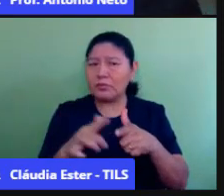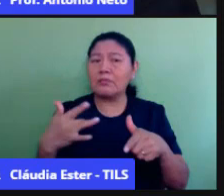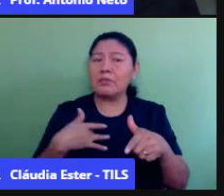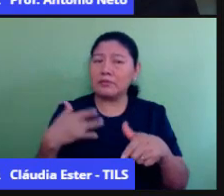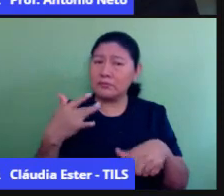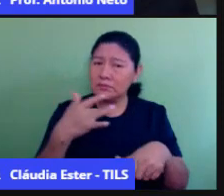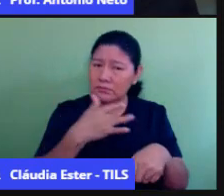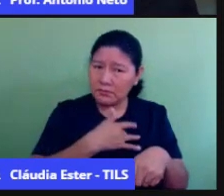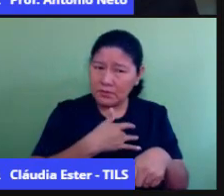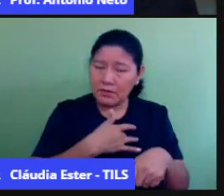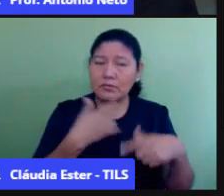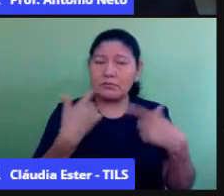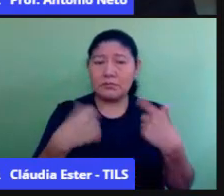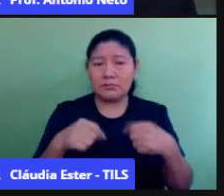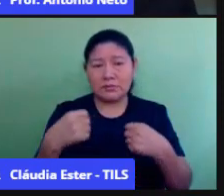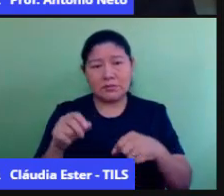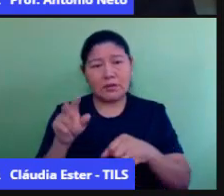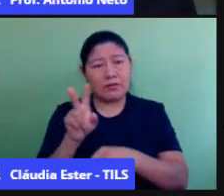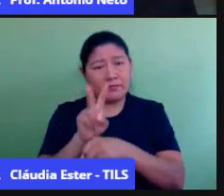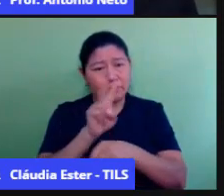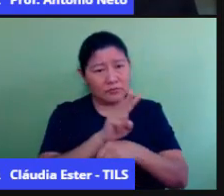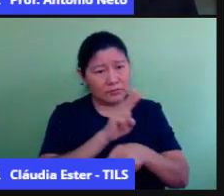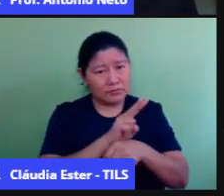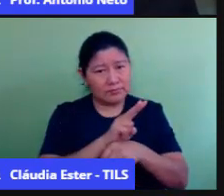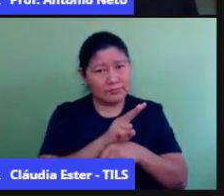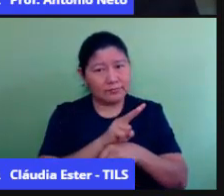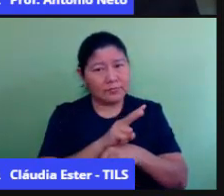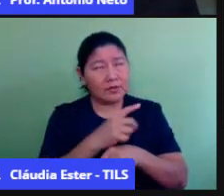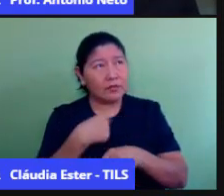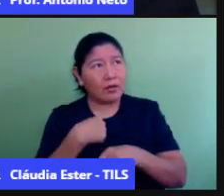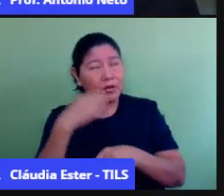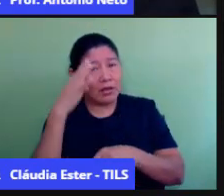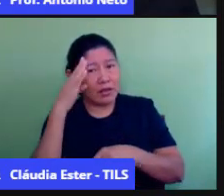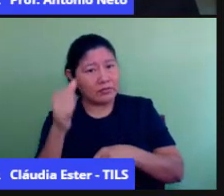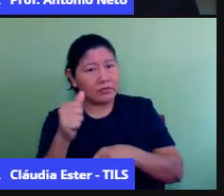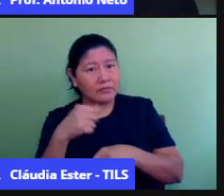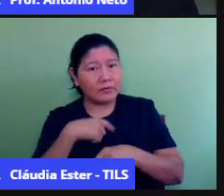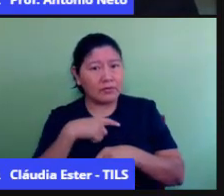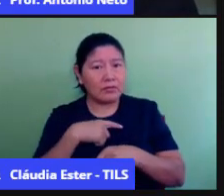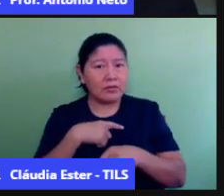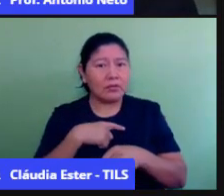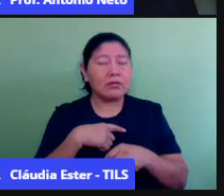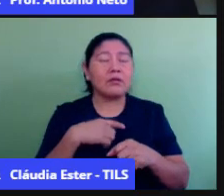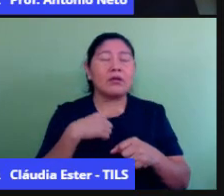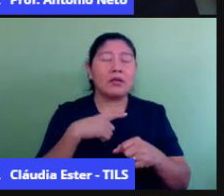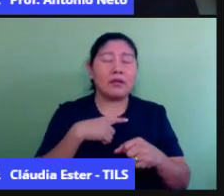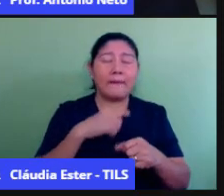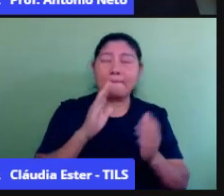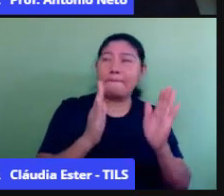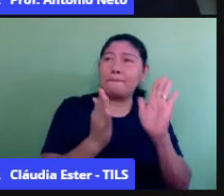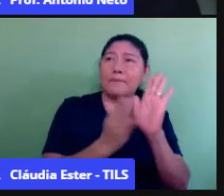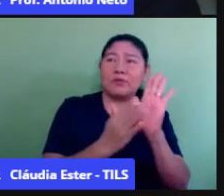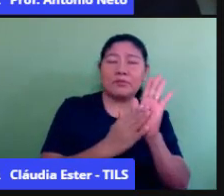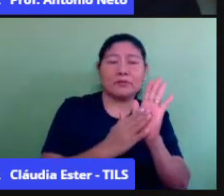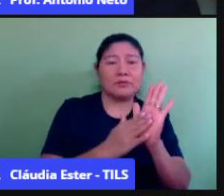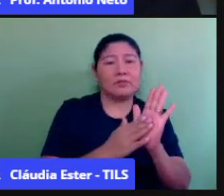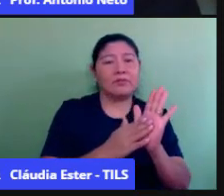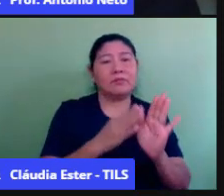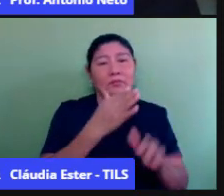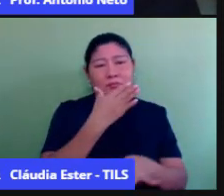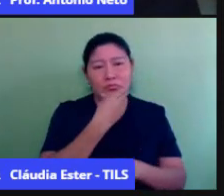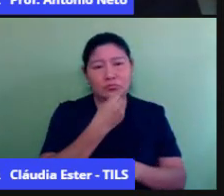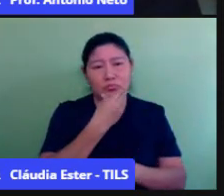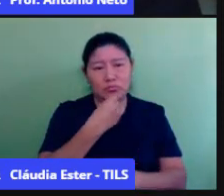fitoterápico, né? E mais essa devoção ao santo, a viagem dele transcorreu tranquilamente. E depois